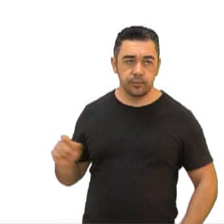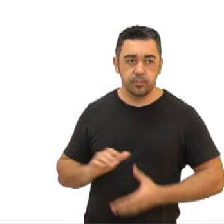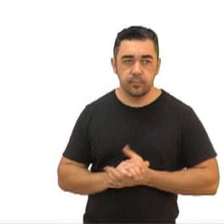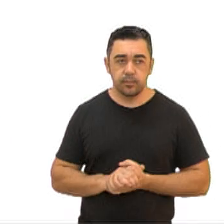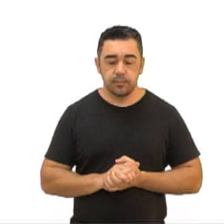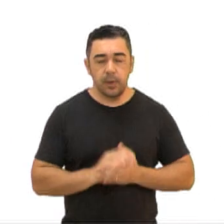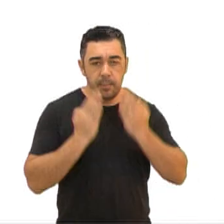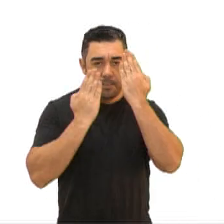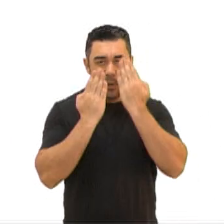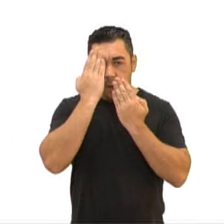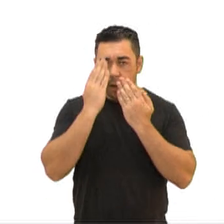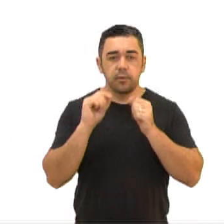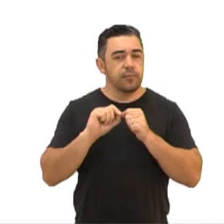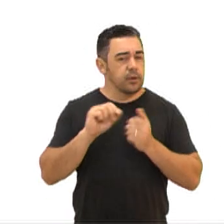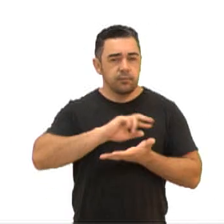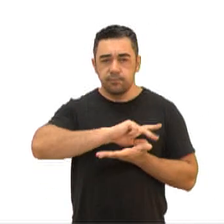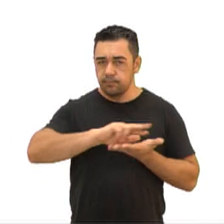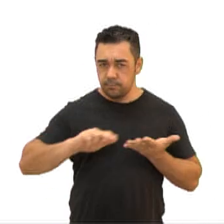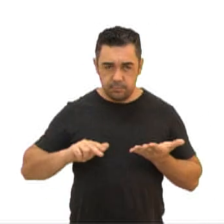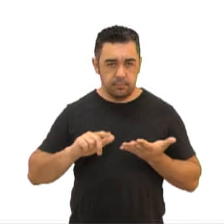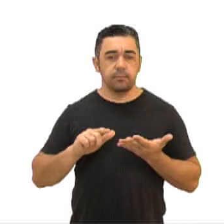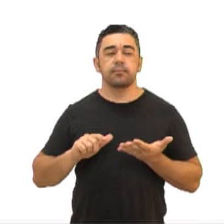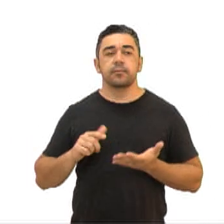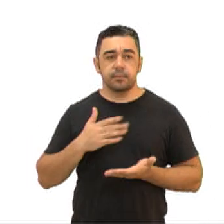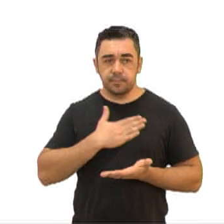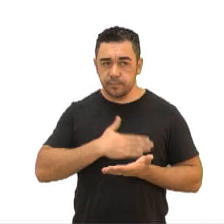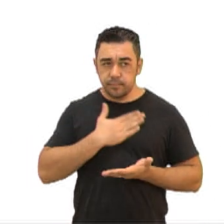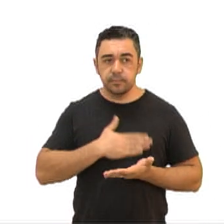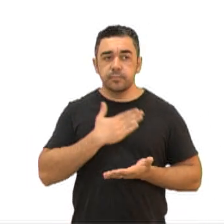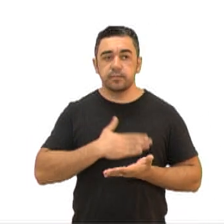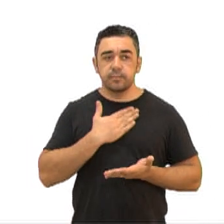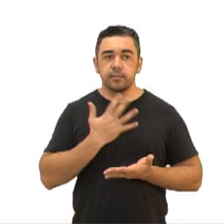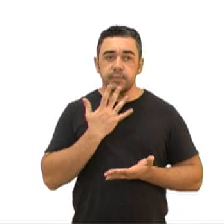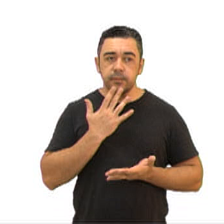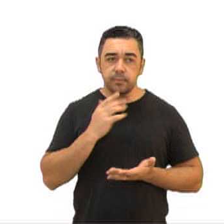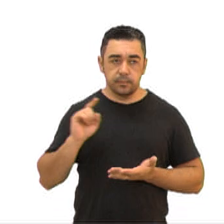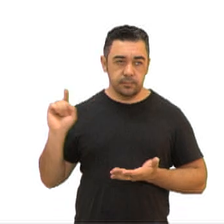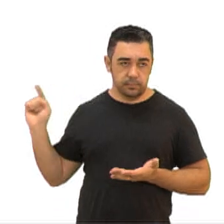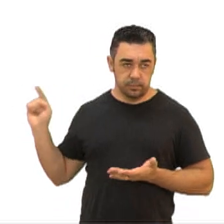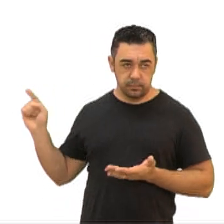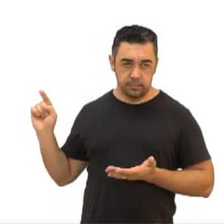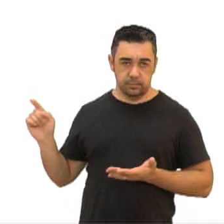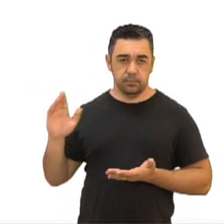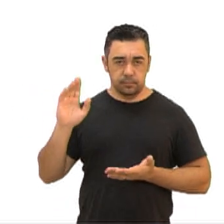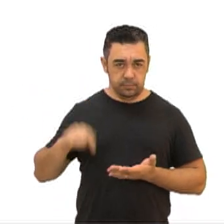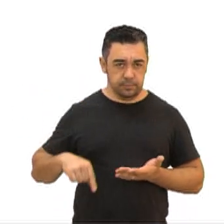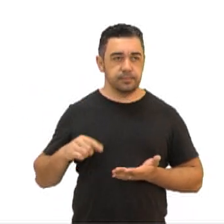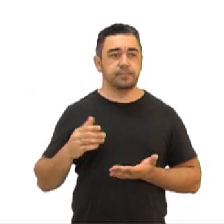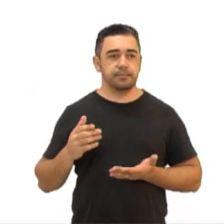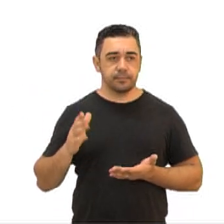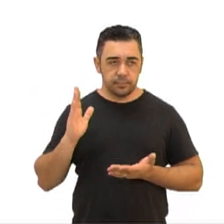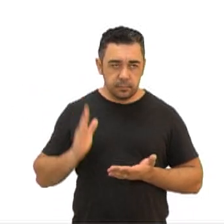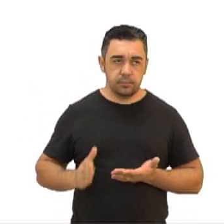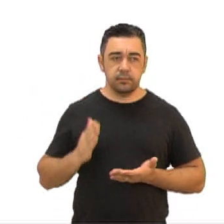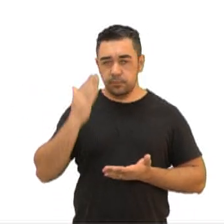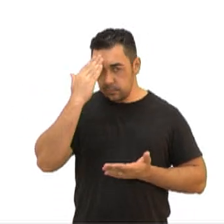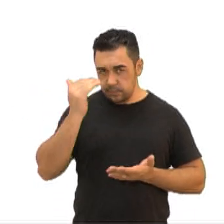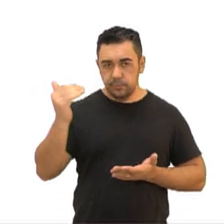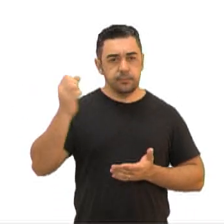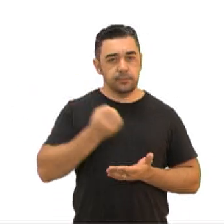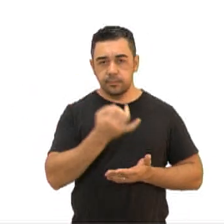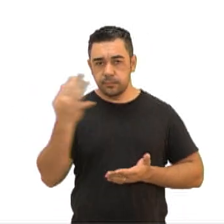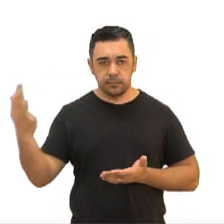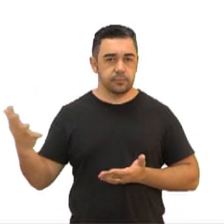E Picasso fez muito trabalho com colagem, eles gostavam muito. Nessa época o cubismo estava bem popular, então vários artistas entraram